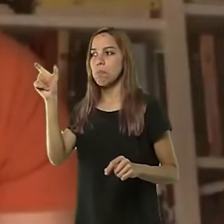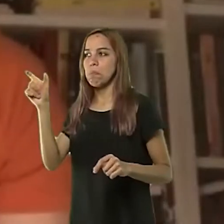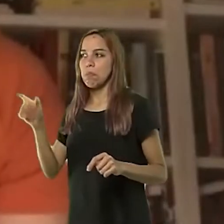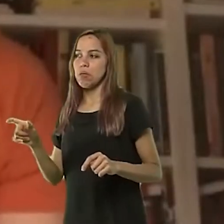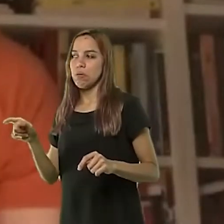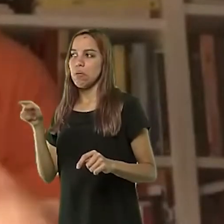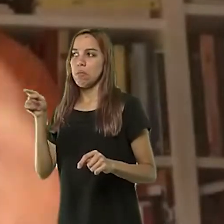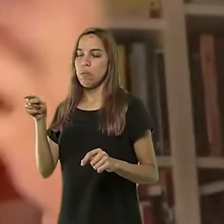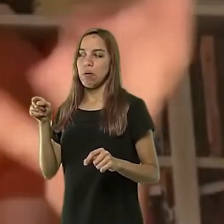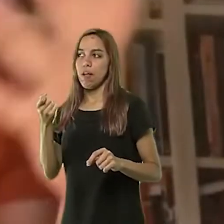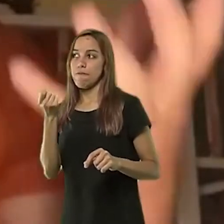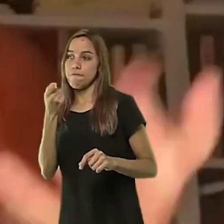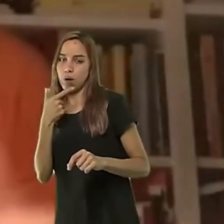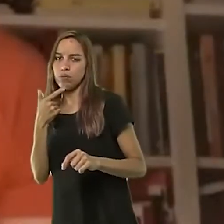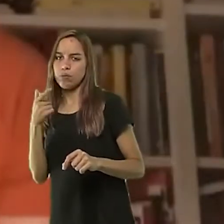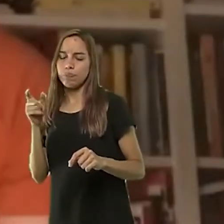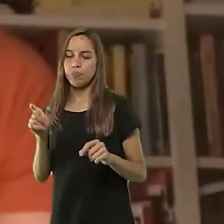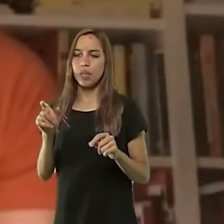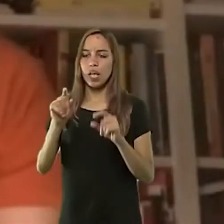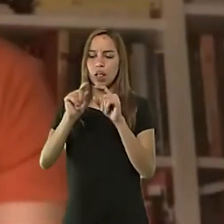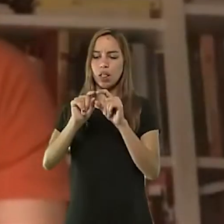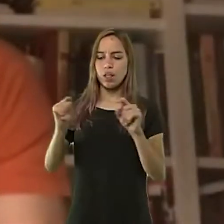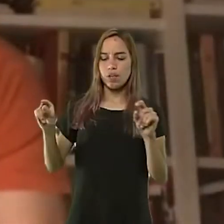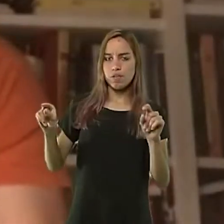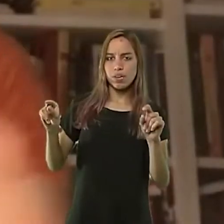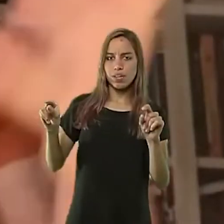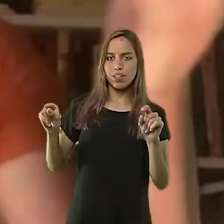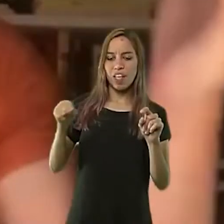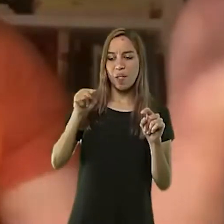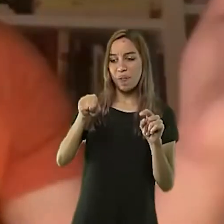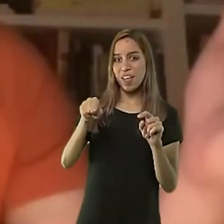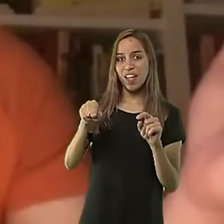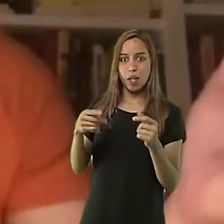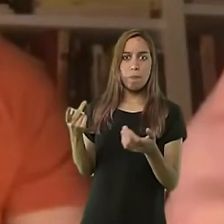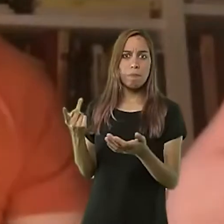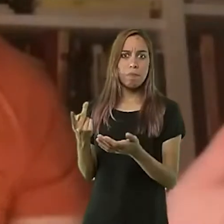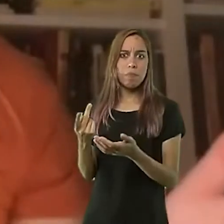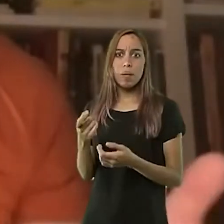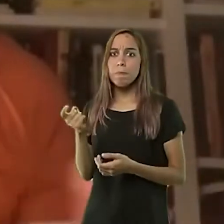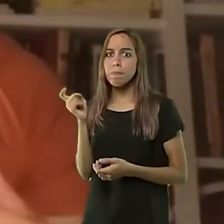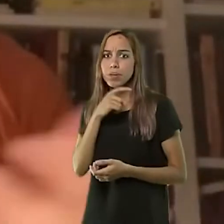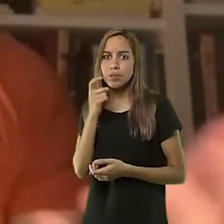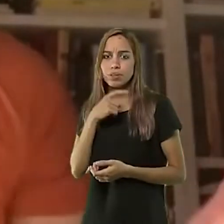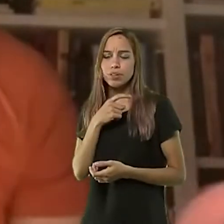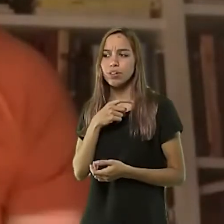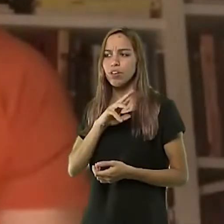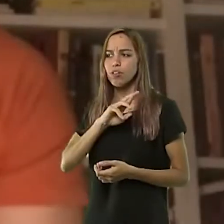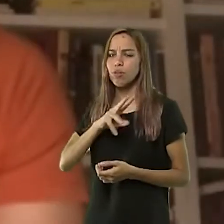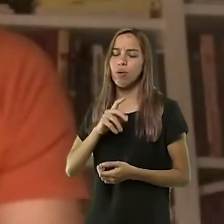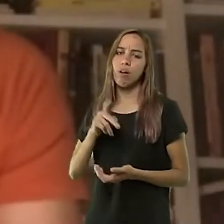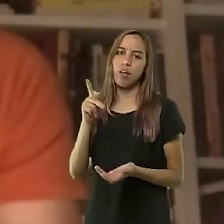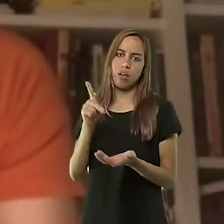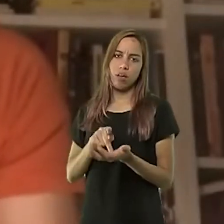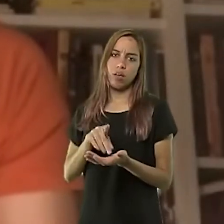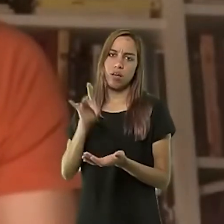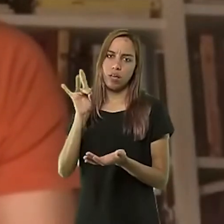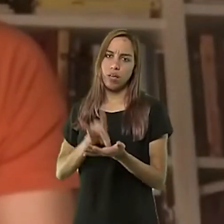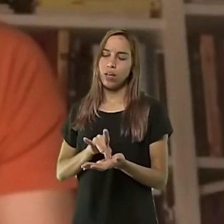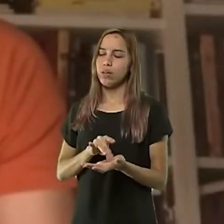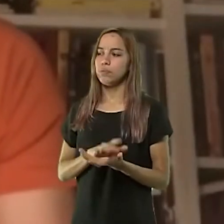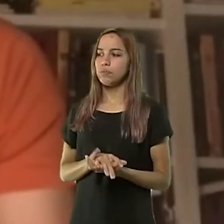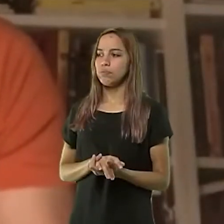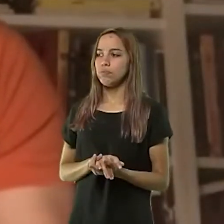falsas citações, o que se chama pseudoepigrafia, que acontece muito hoje em dia no Facebook. Nós